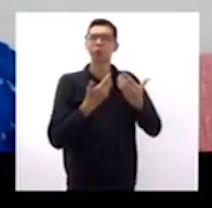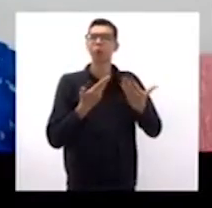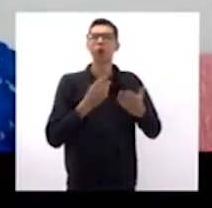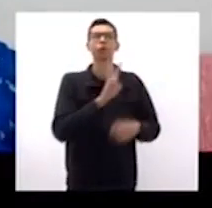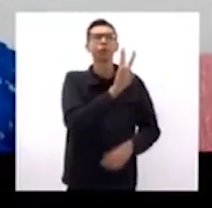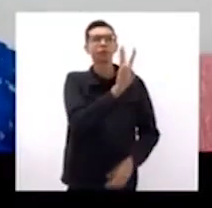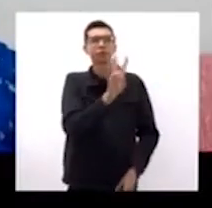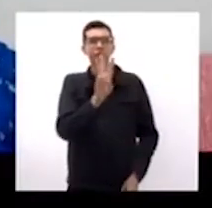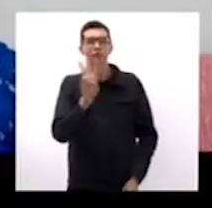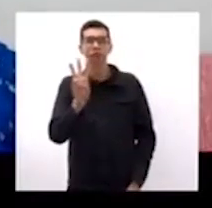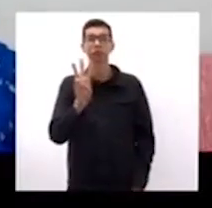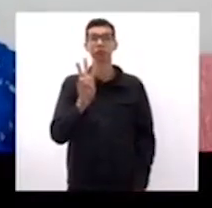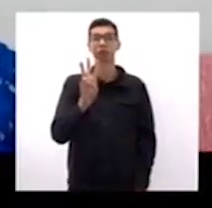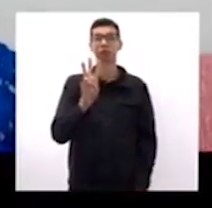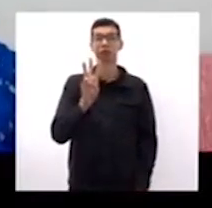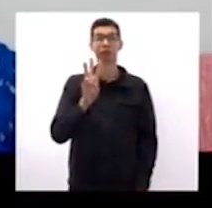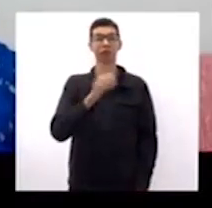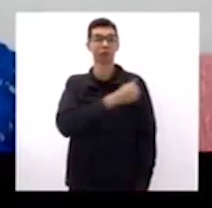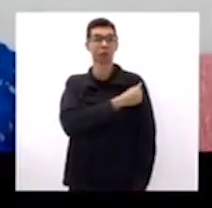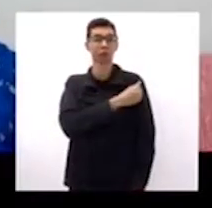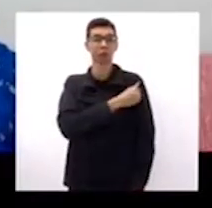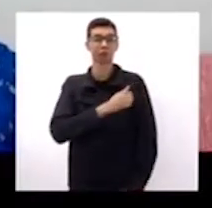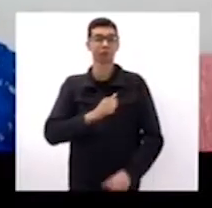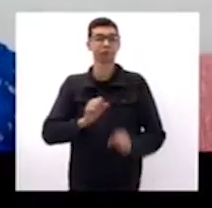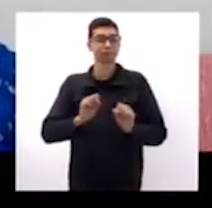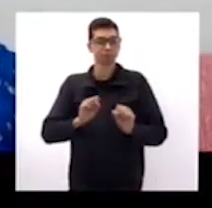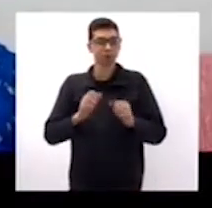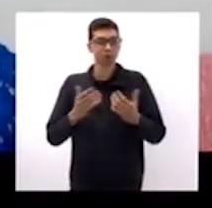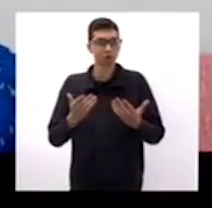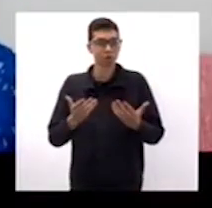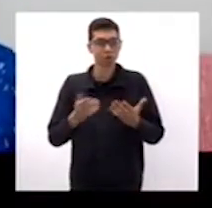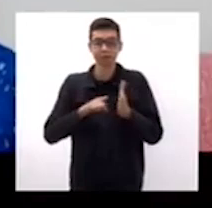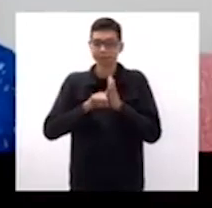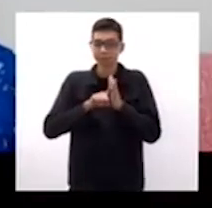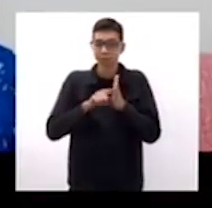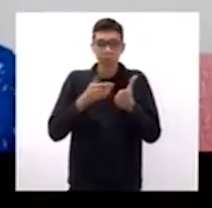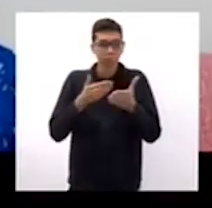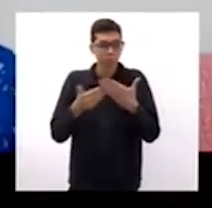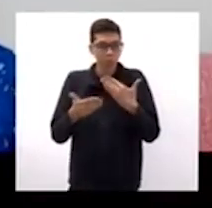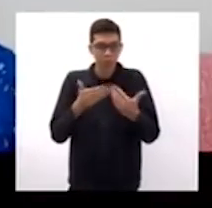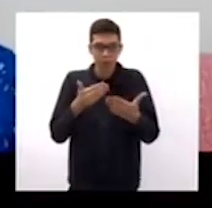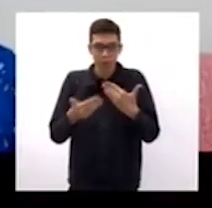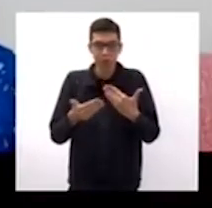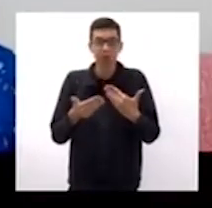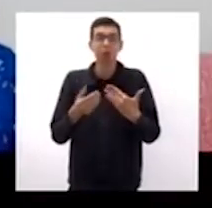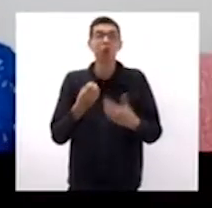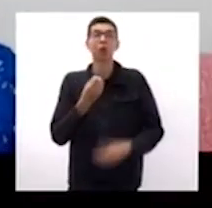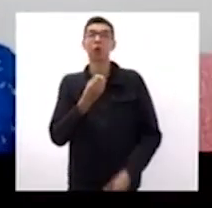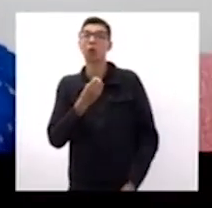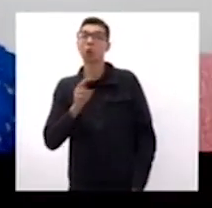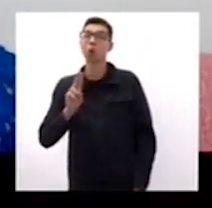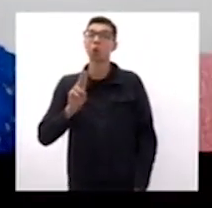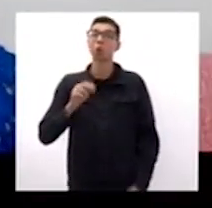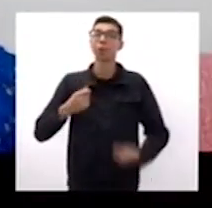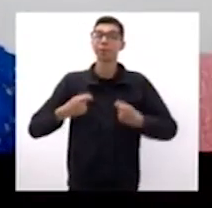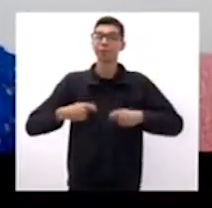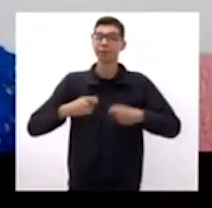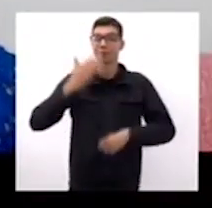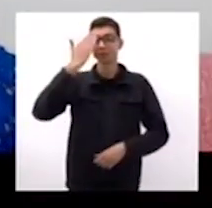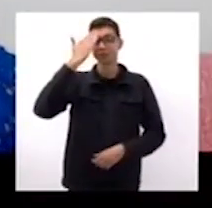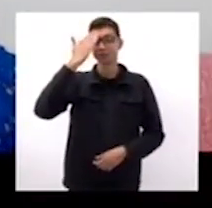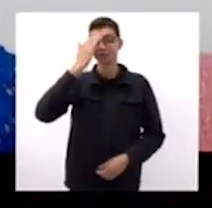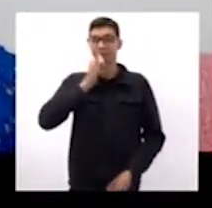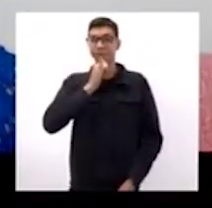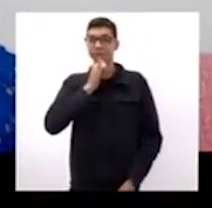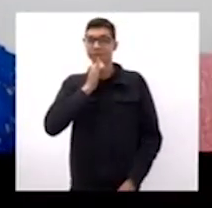que o aluno poderá colocar? Ele pode pesquisar qualquer coisa ou ele precisa se certificar antes de inserir algum